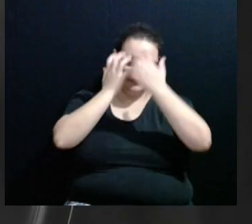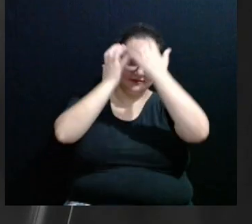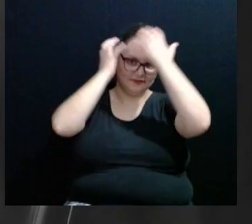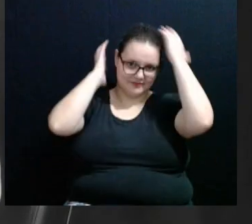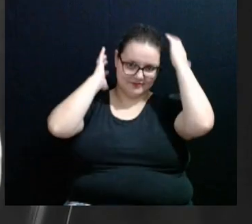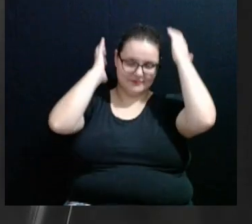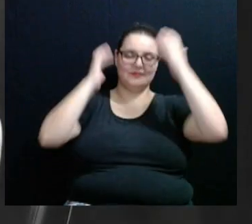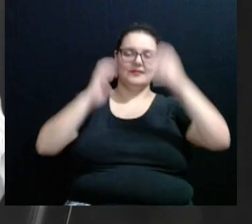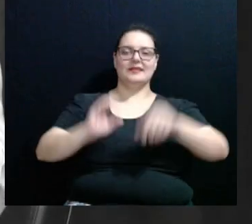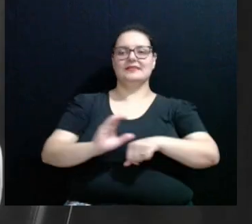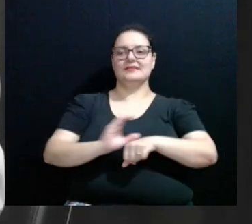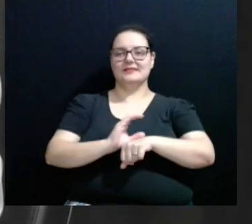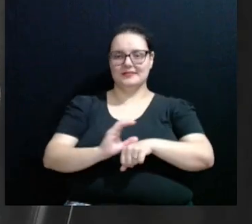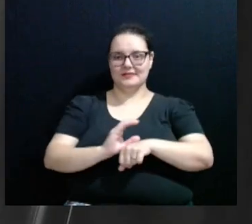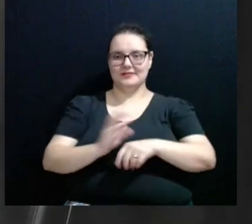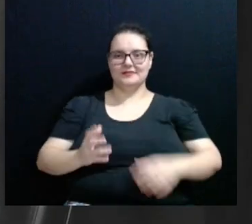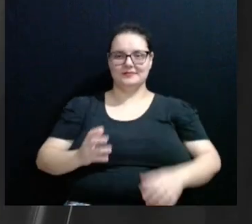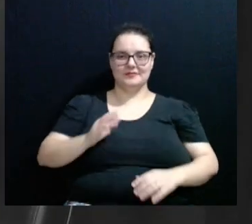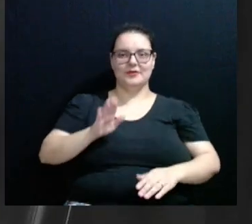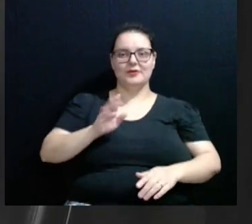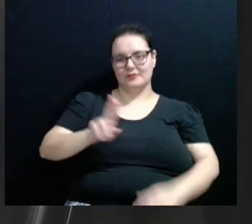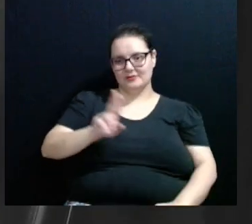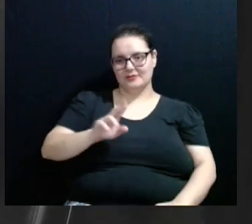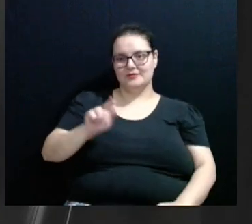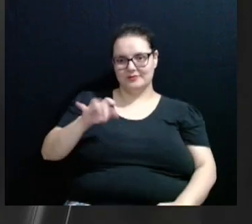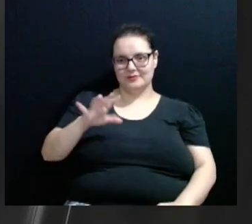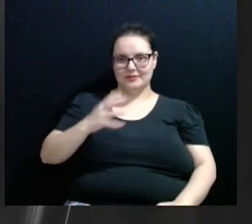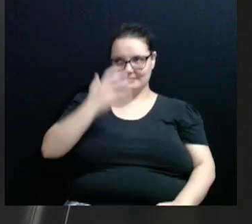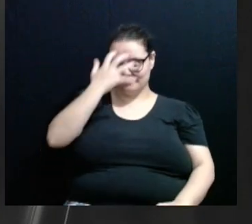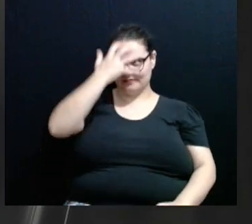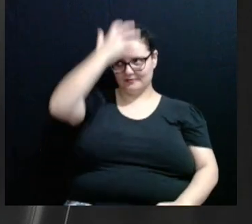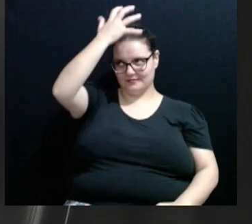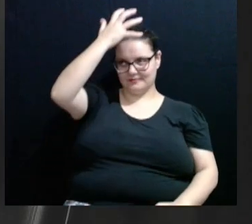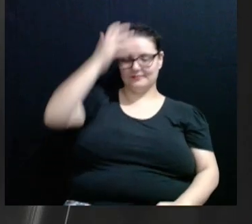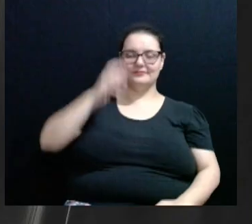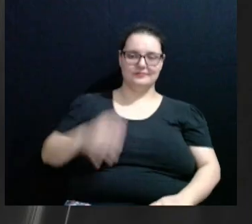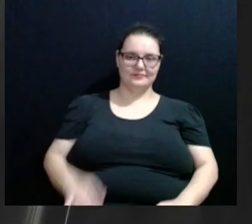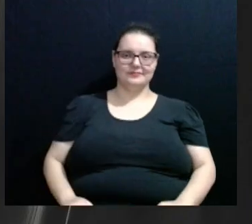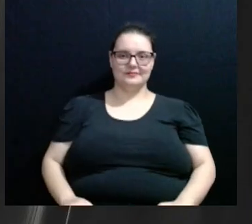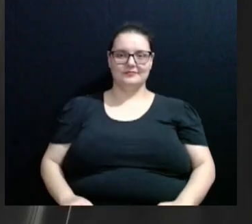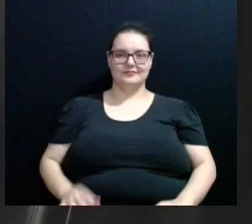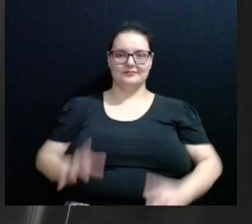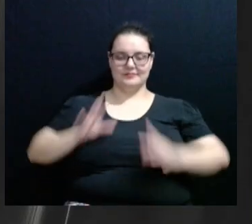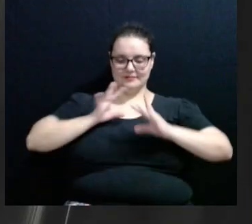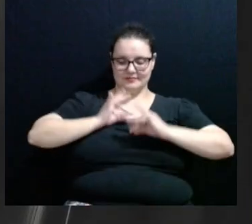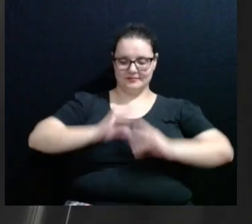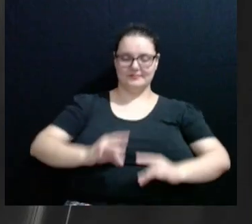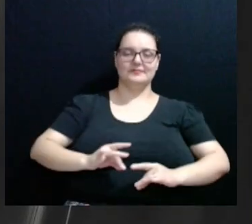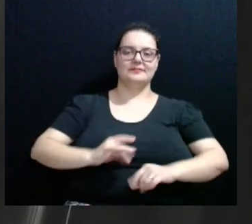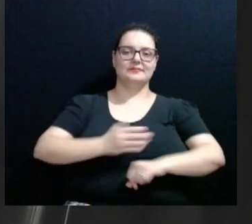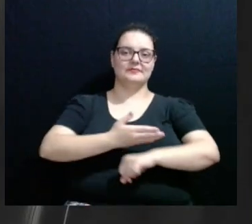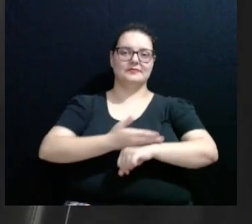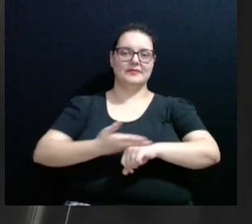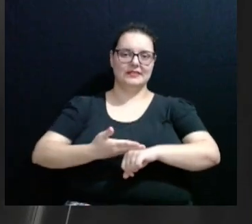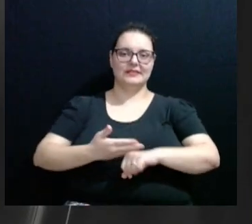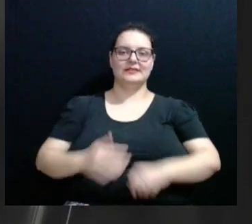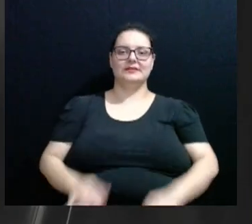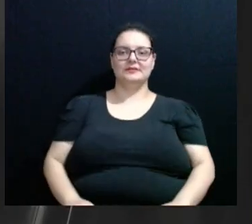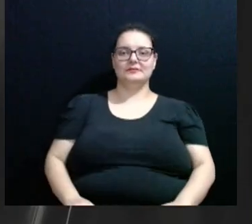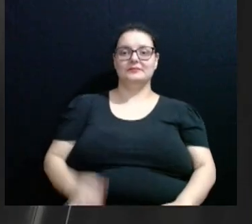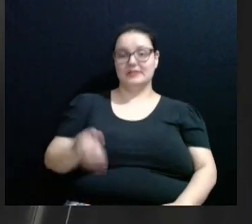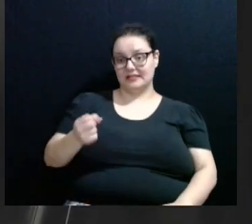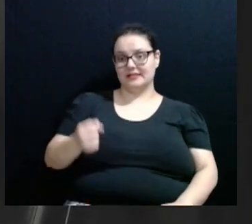grisalhos, uso um gel no cabelo, tenho um topete, estou vestindo uma camiseta branca, tenho um relógio, estou